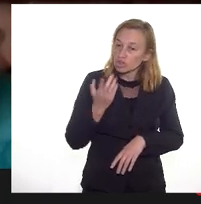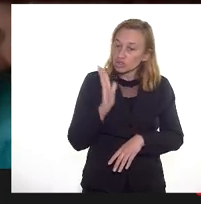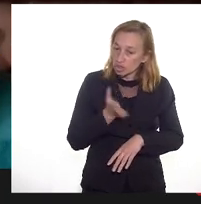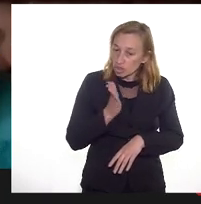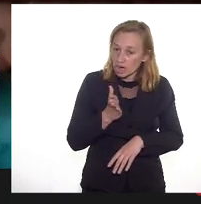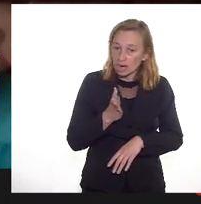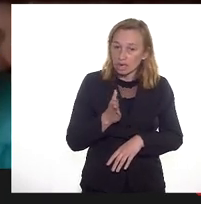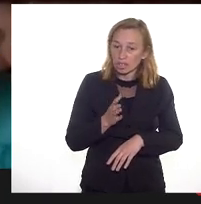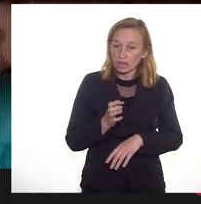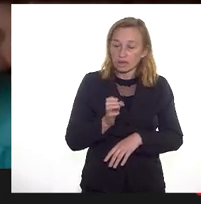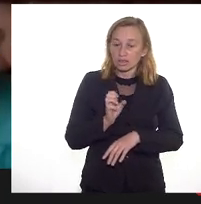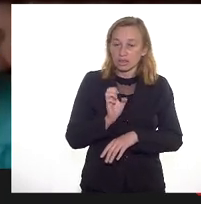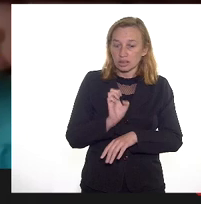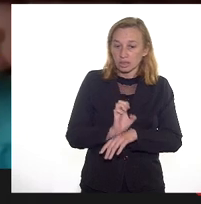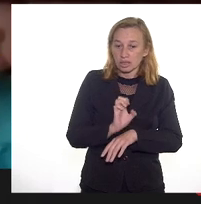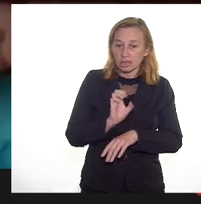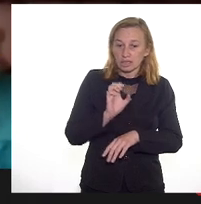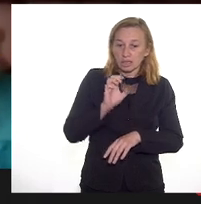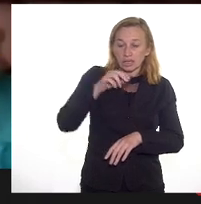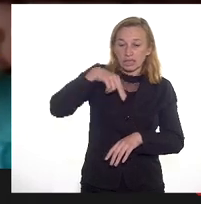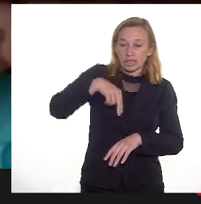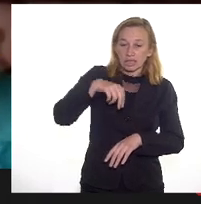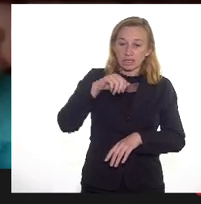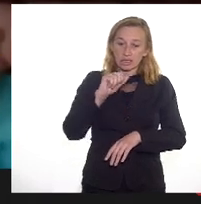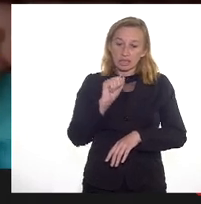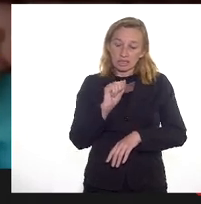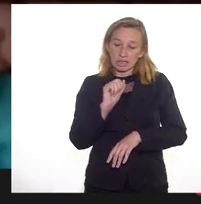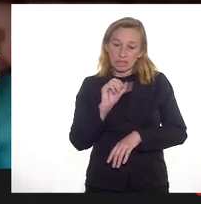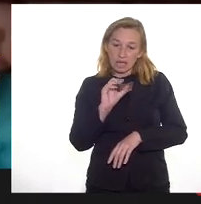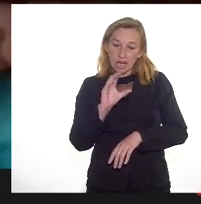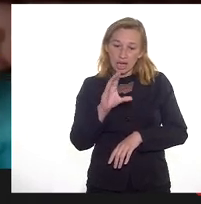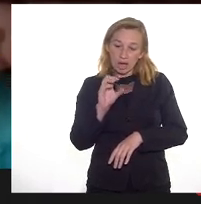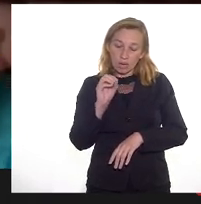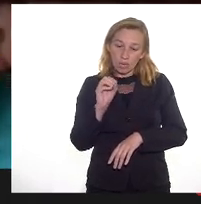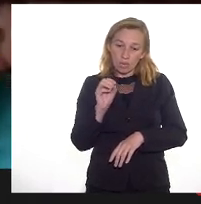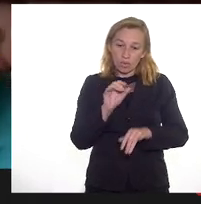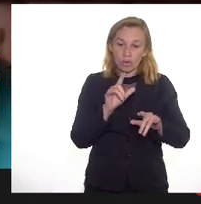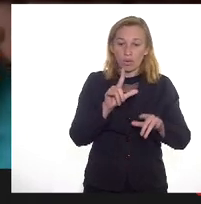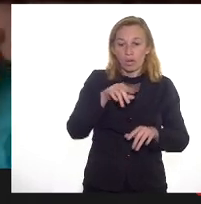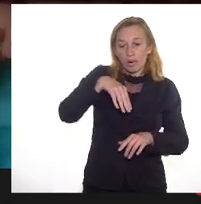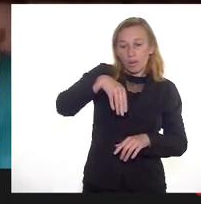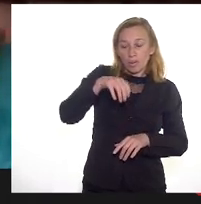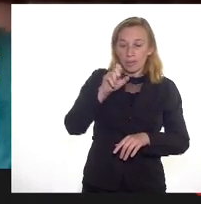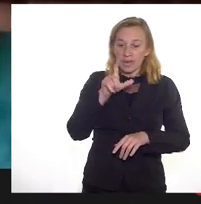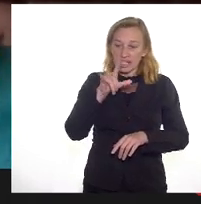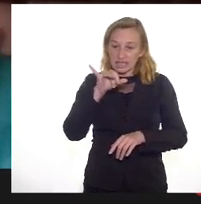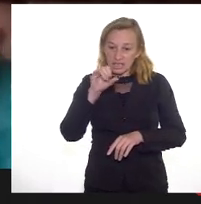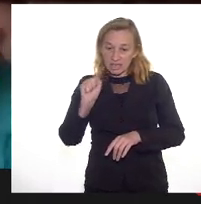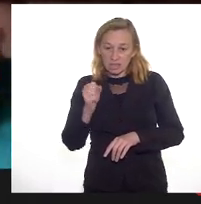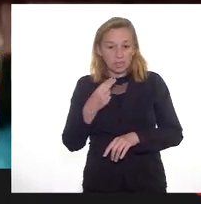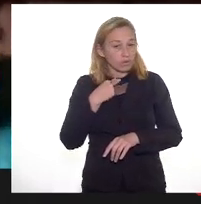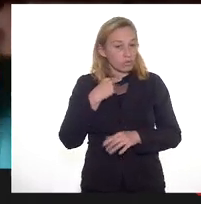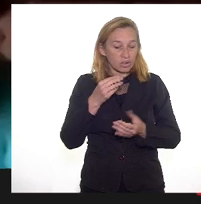um estado narcomiliciano. E esse elemento não pode faltar a essa CPI.